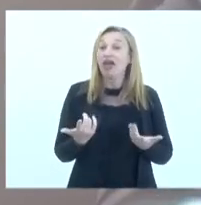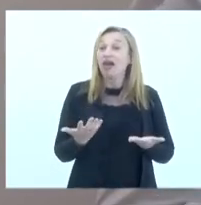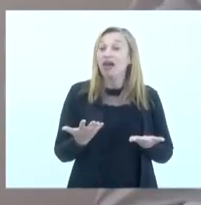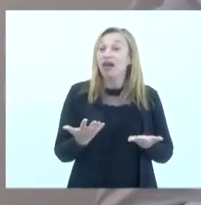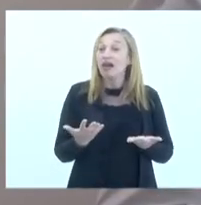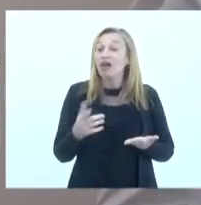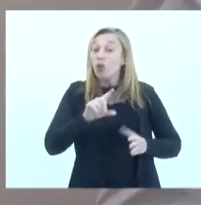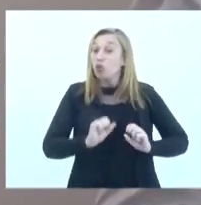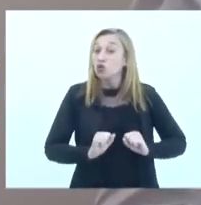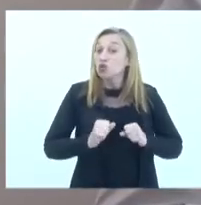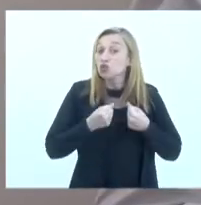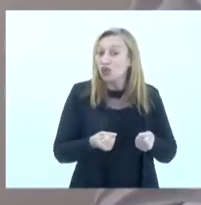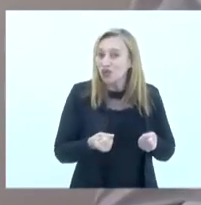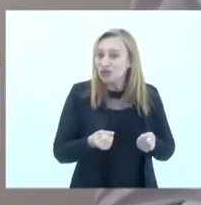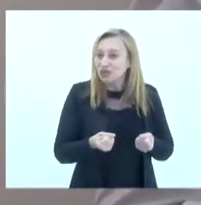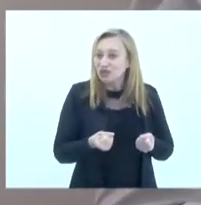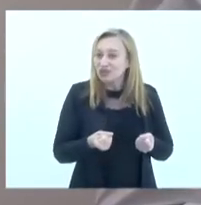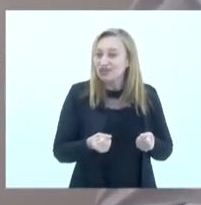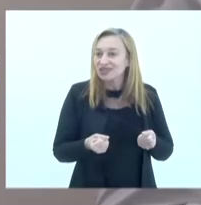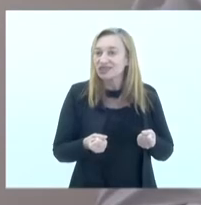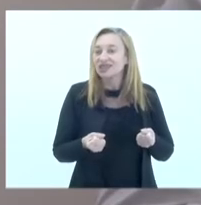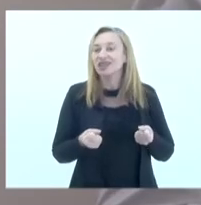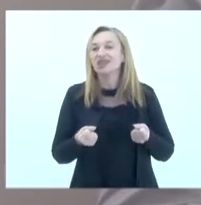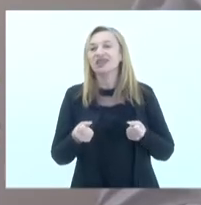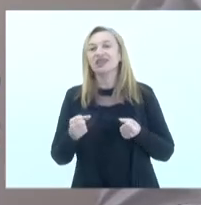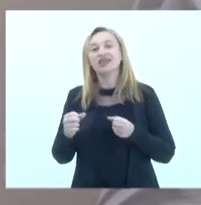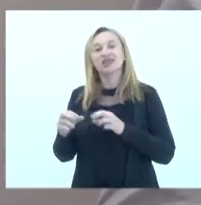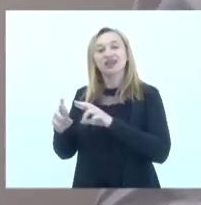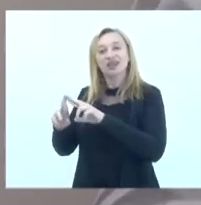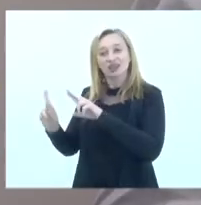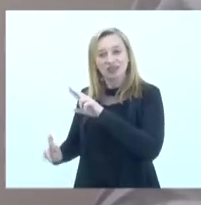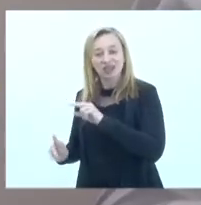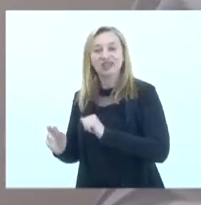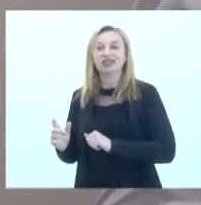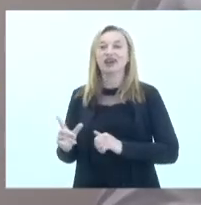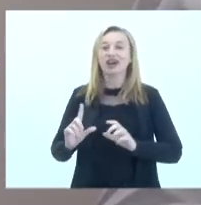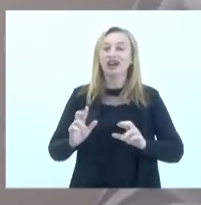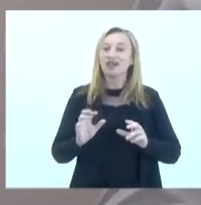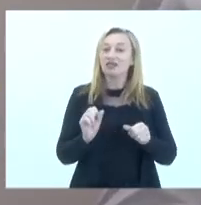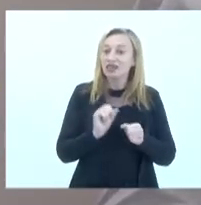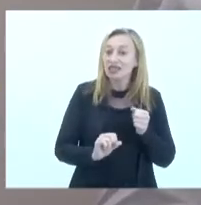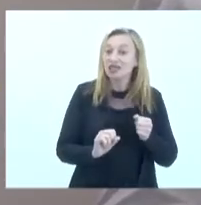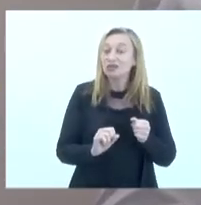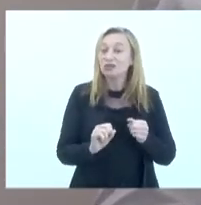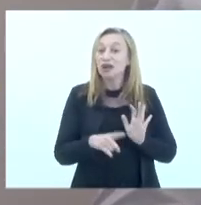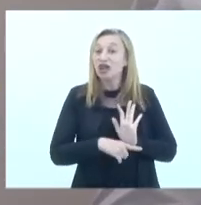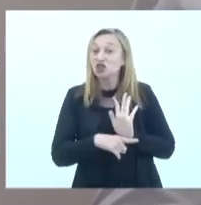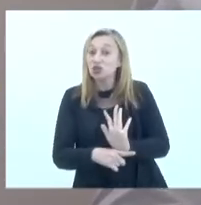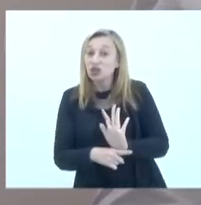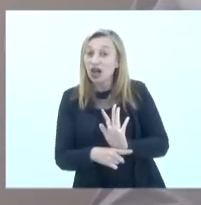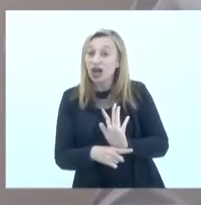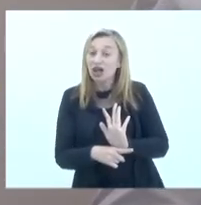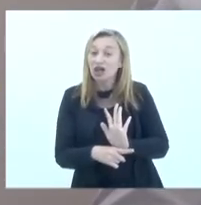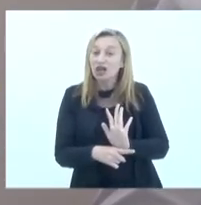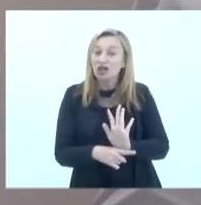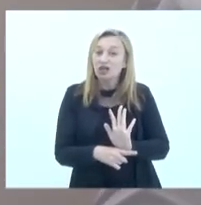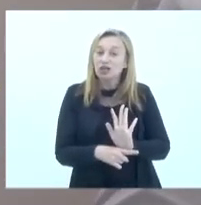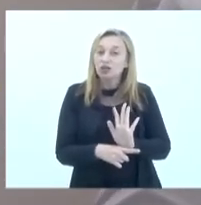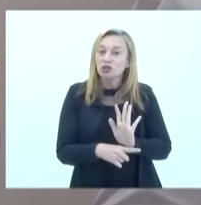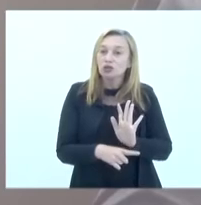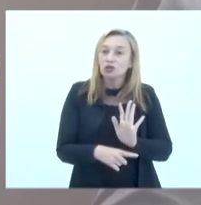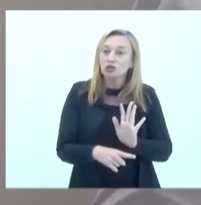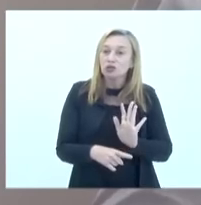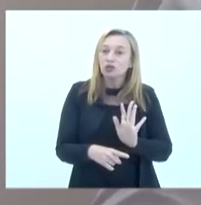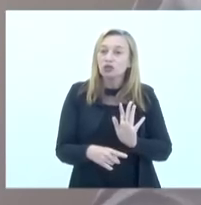Esse é um esforço que a UERJ está realizando para atender a uma antiga demanda